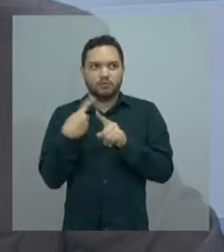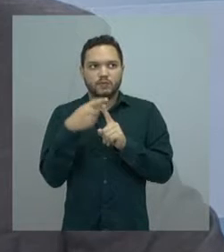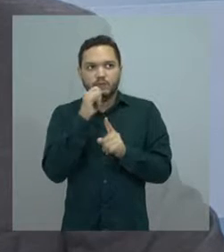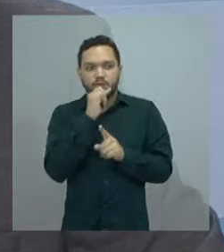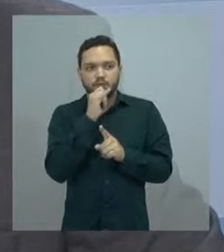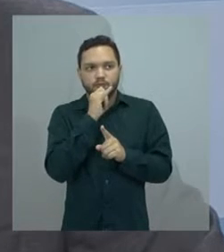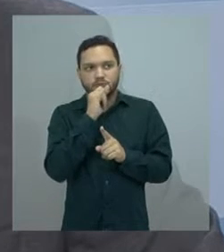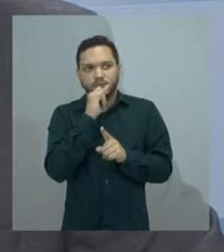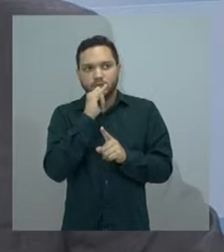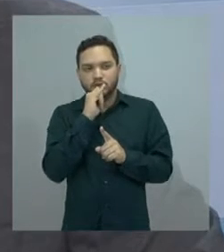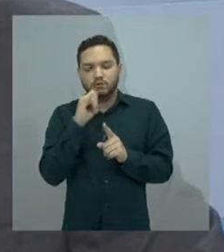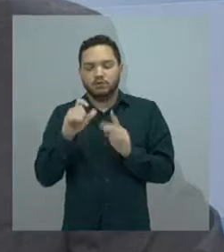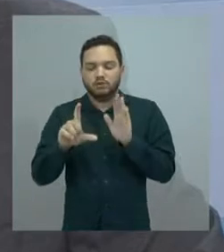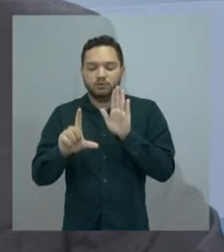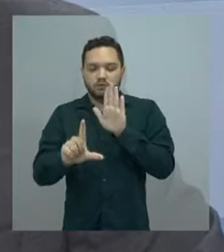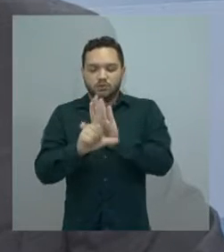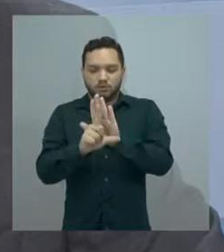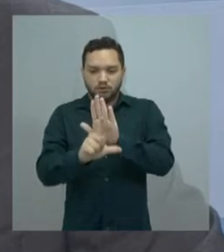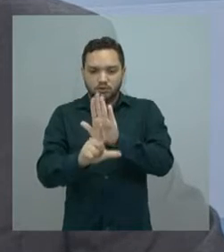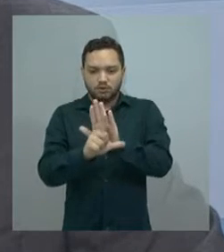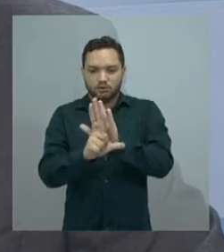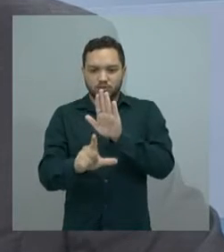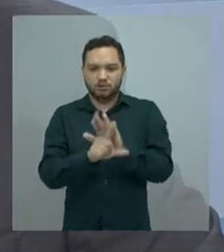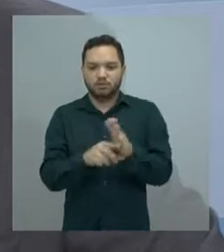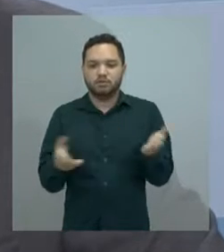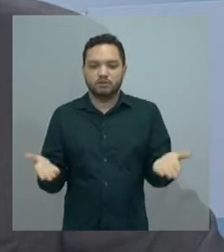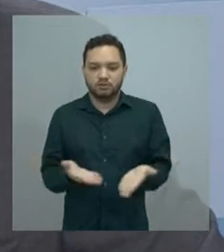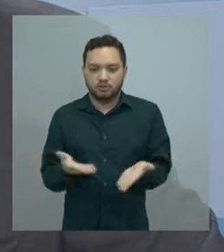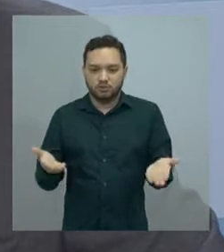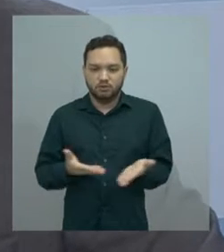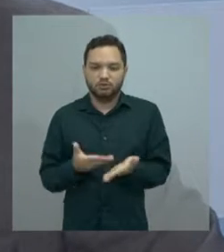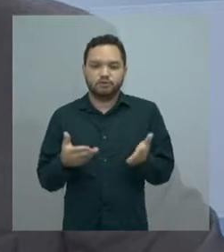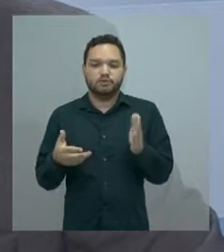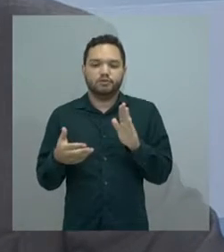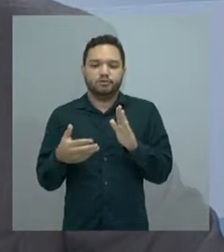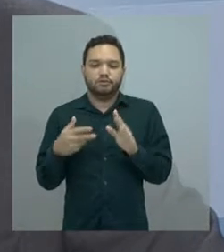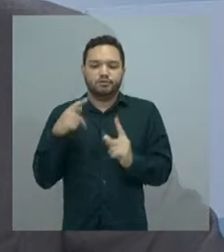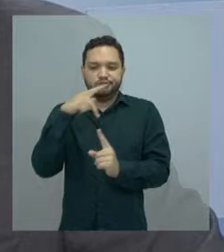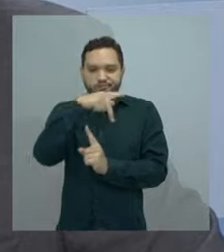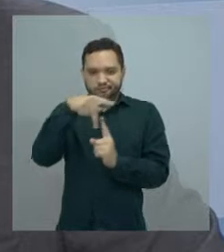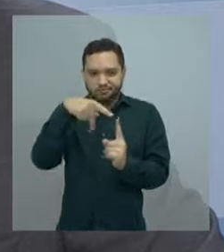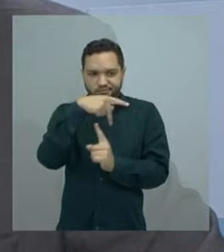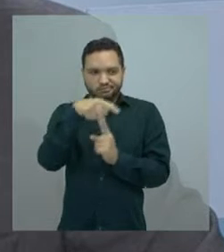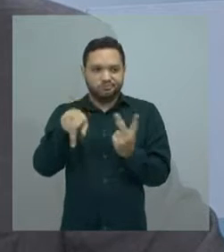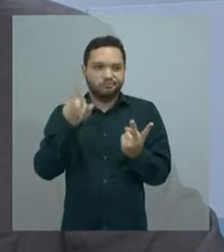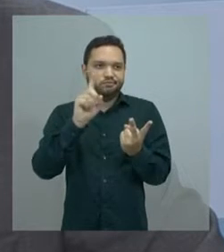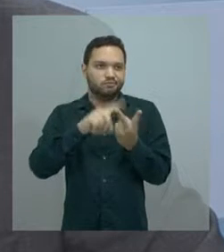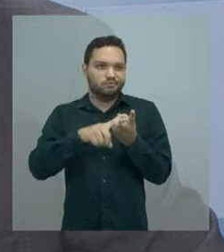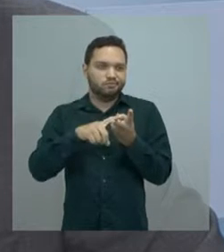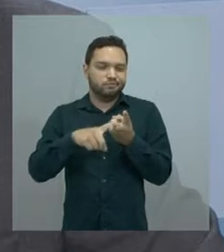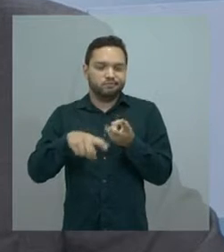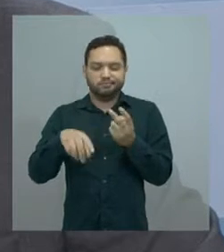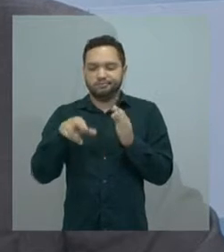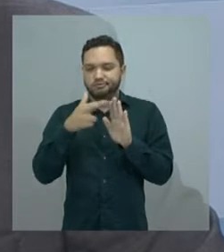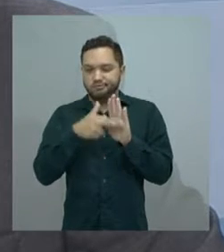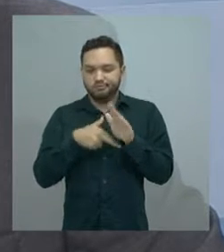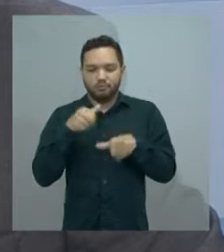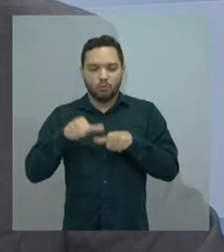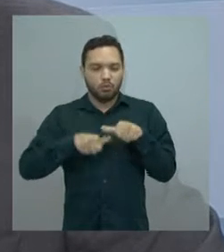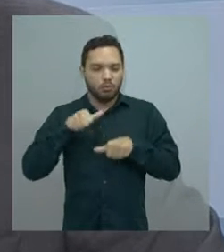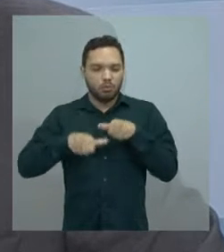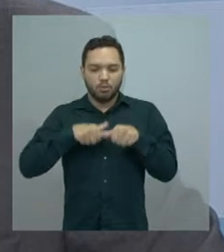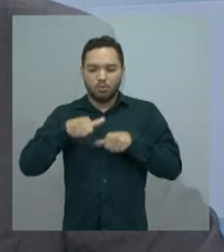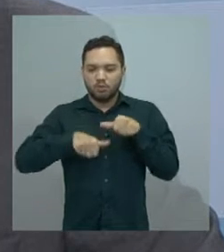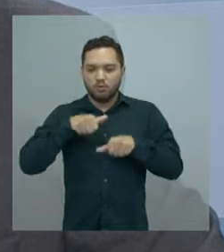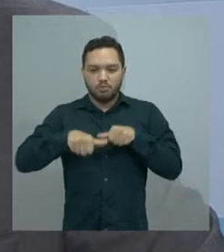legislativo, e também nesse período que nós estamos de reforma da Previdência, de reforma do Estado, vai